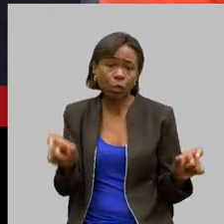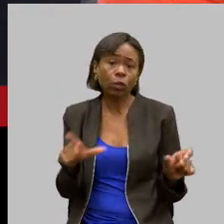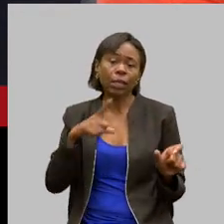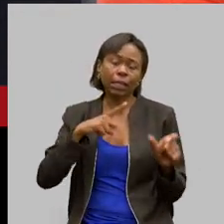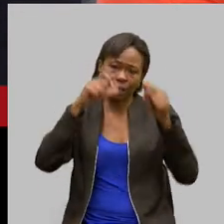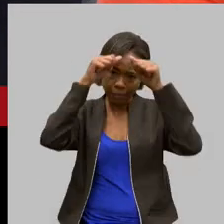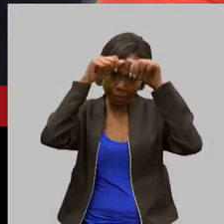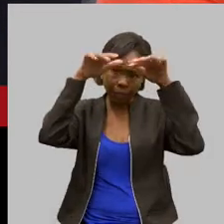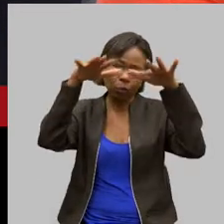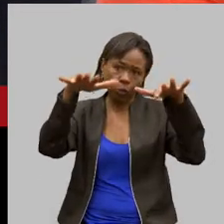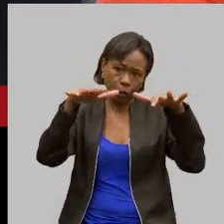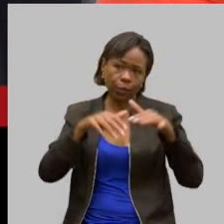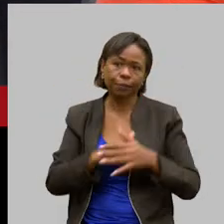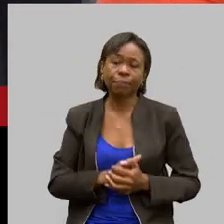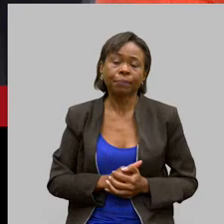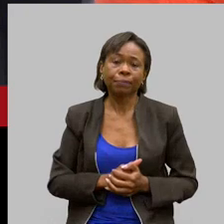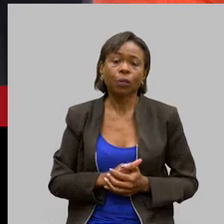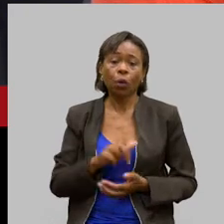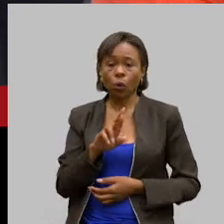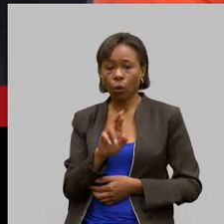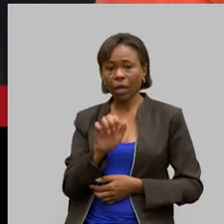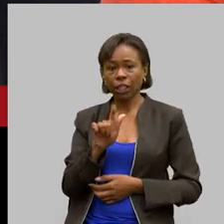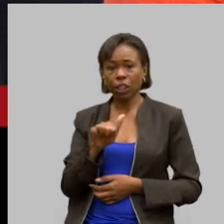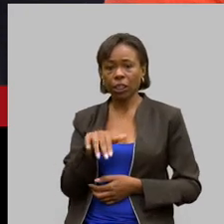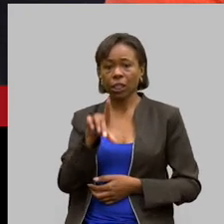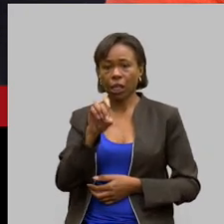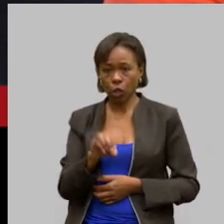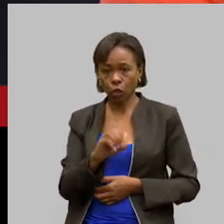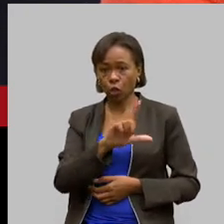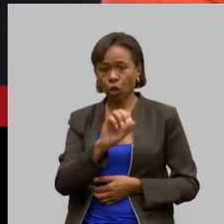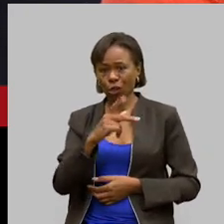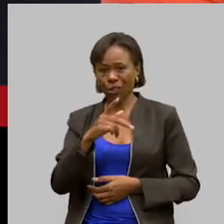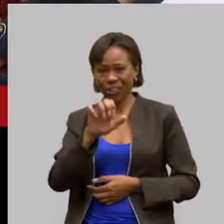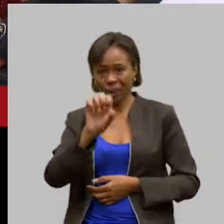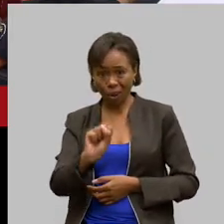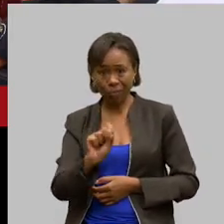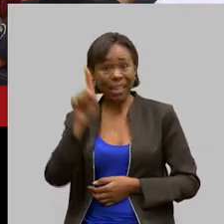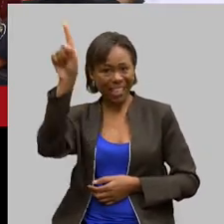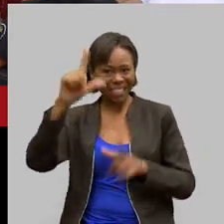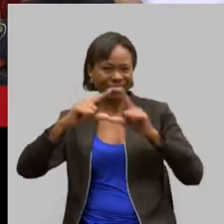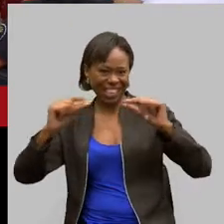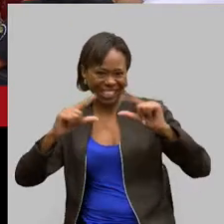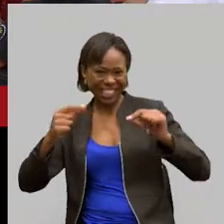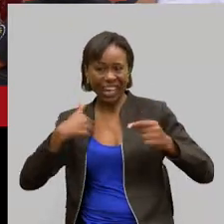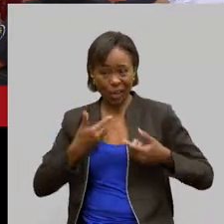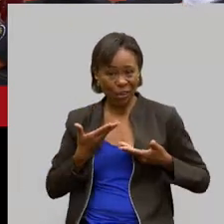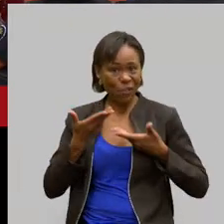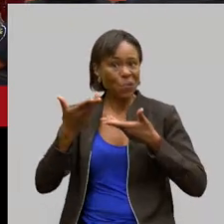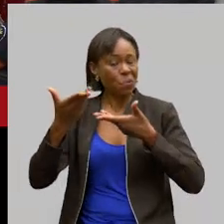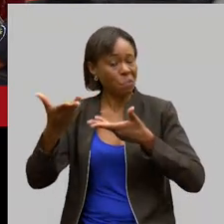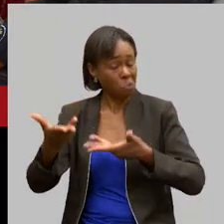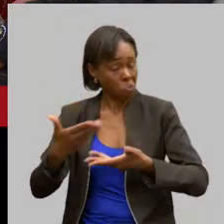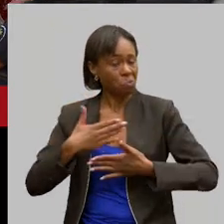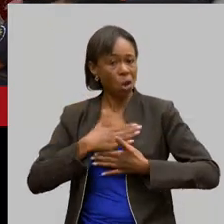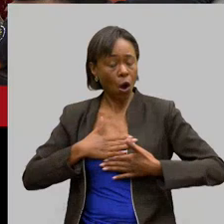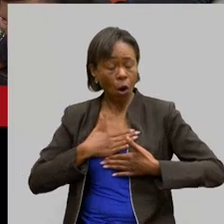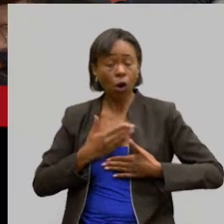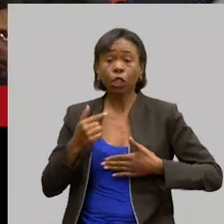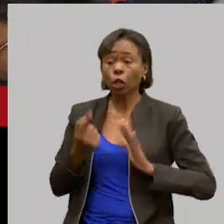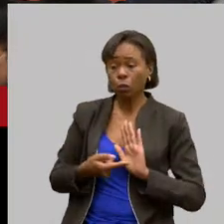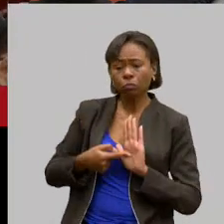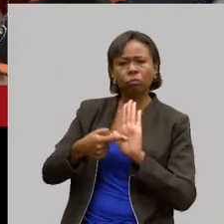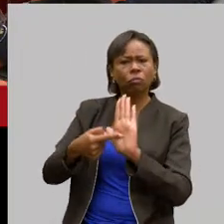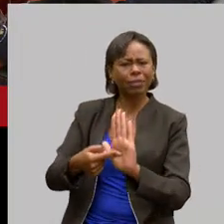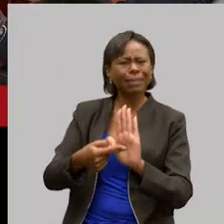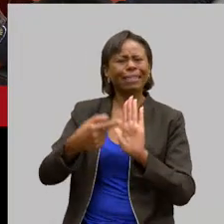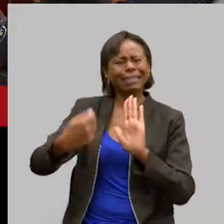eh tá aqui o Reginaldo Lopes teve tive a honra de ser recebida por ele lá em Brasília e nessa ocasião nós apresentamos para ele um gargalo